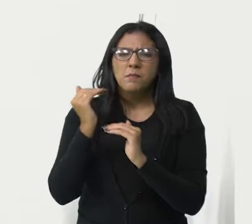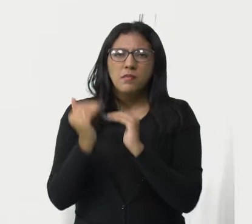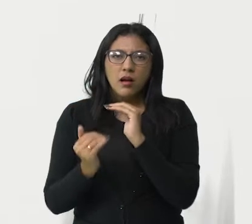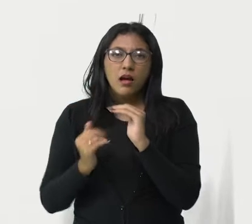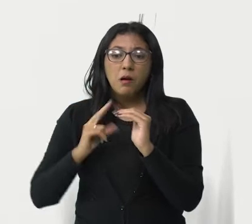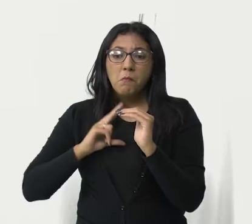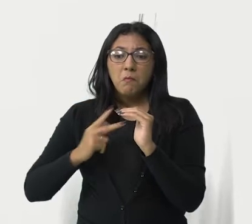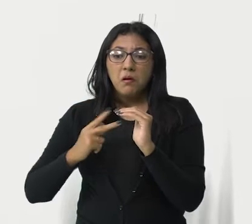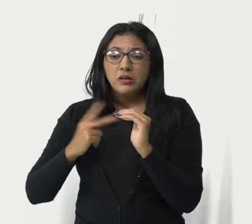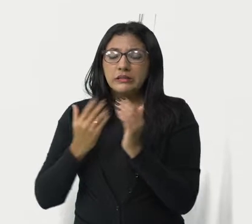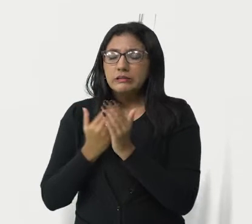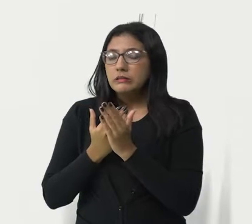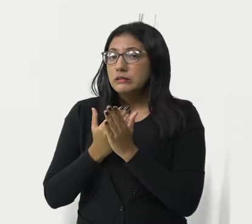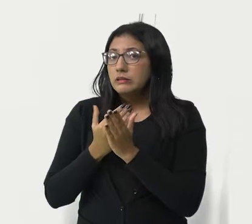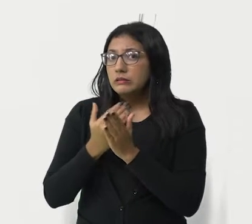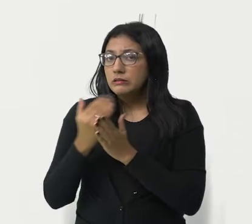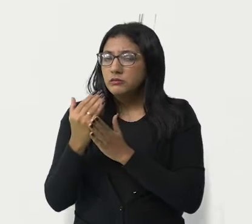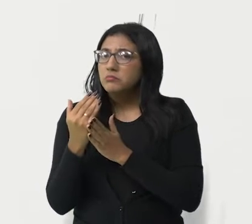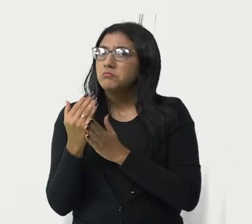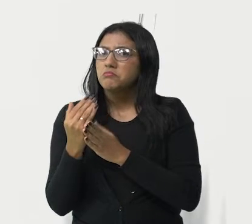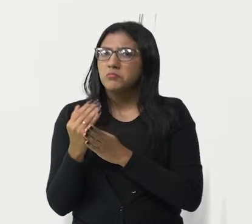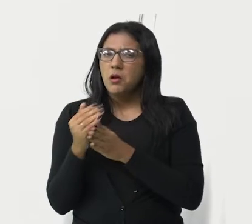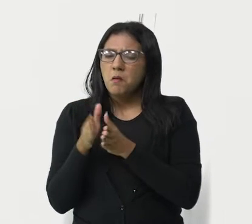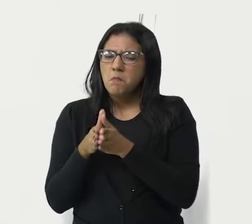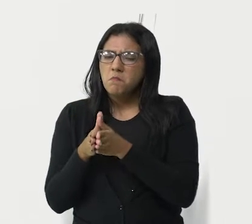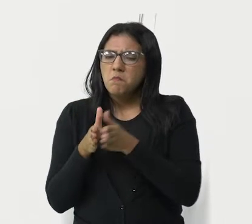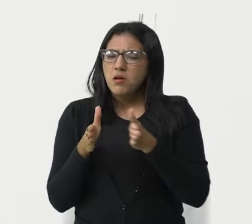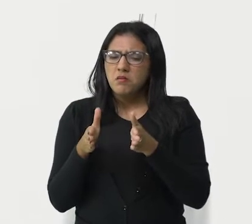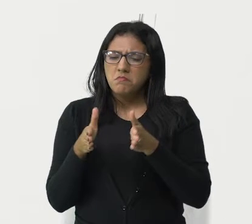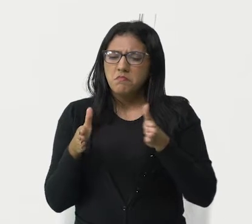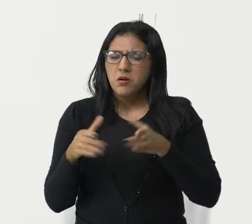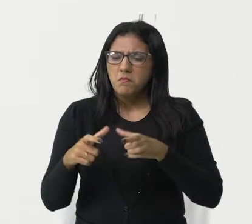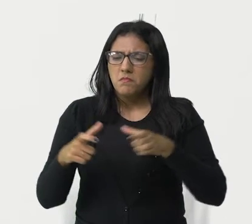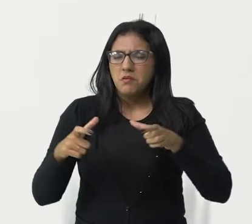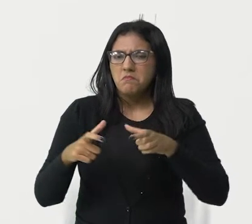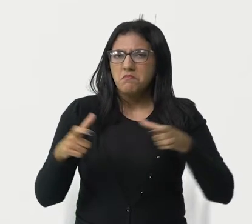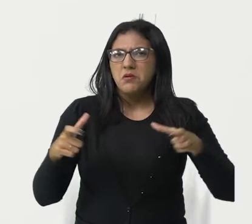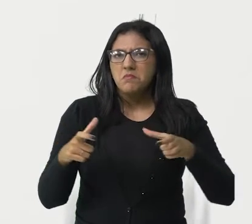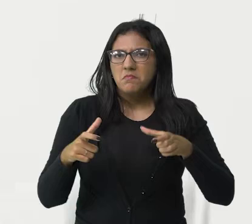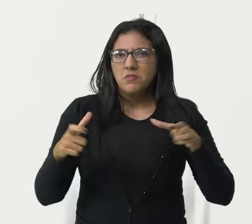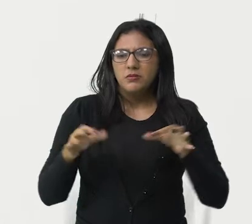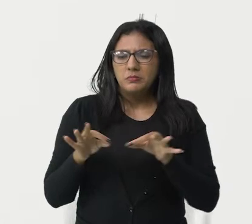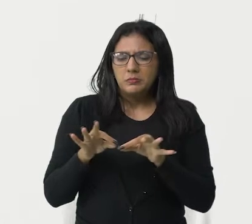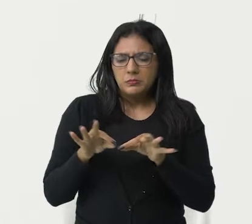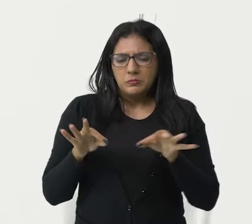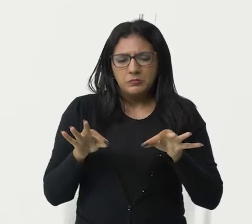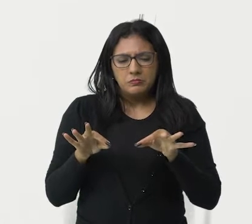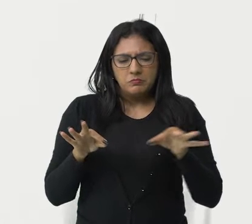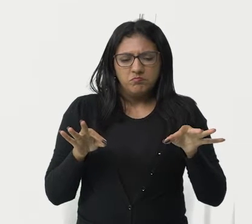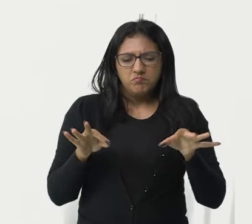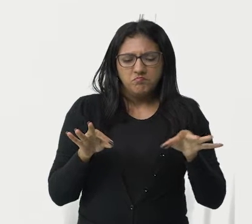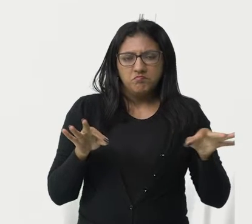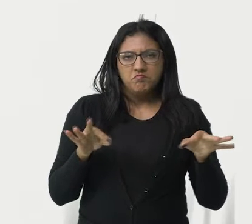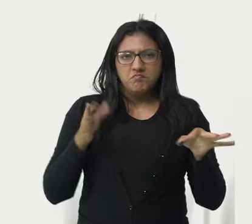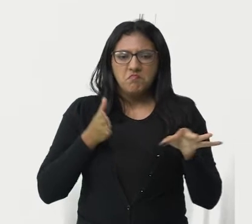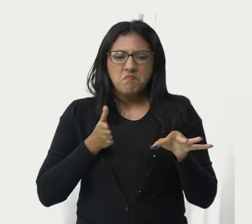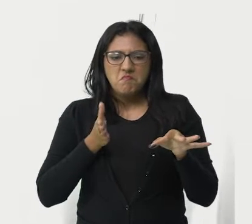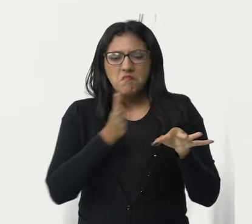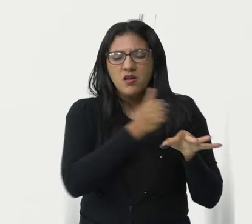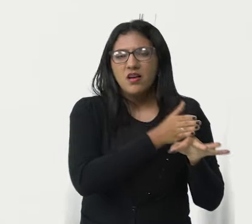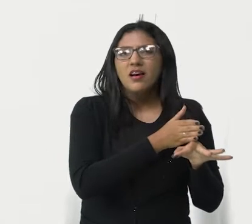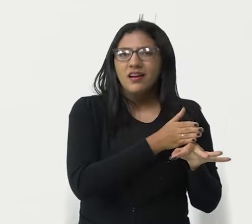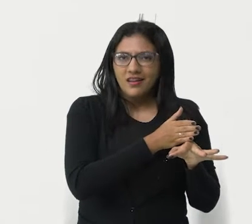a ultrapassar este limite, começam a explorar mais essas